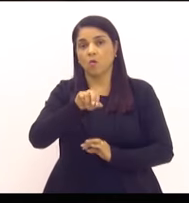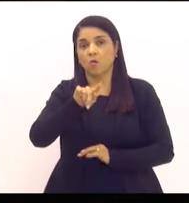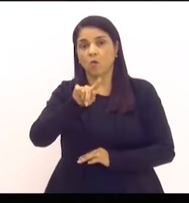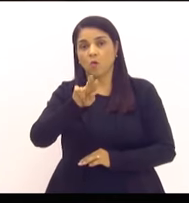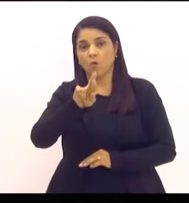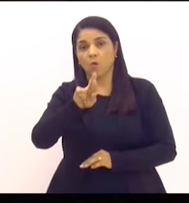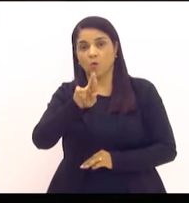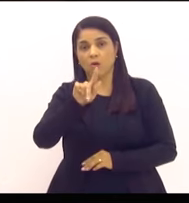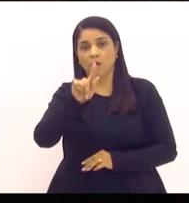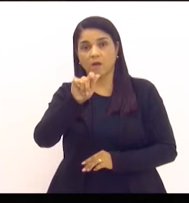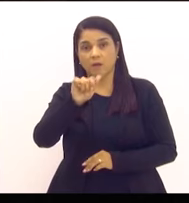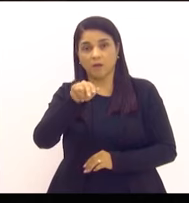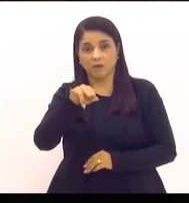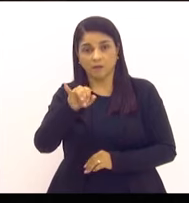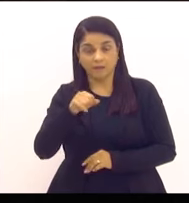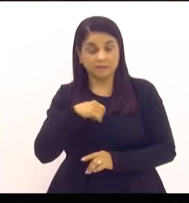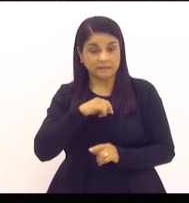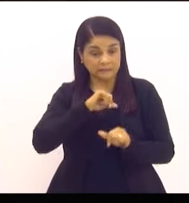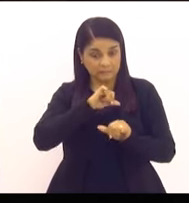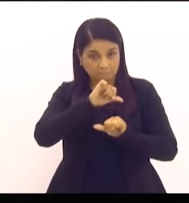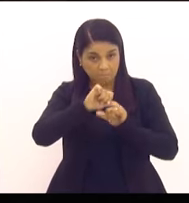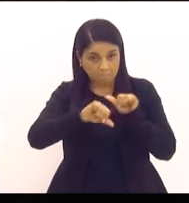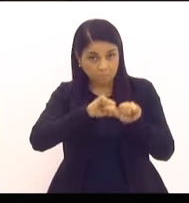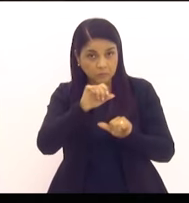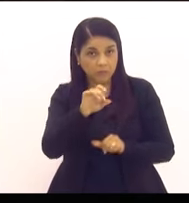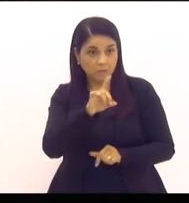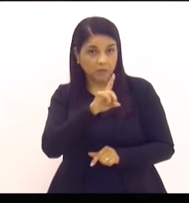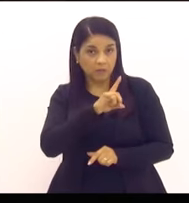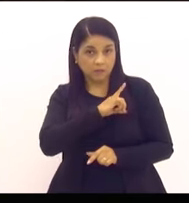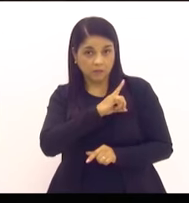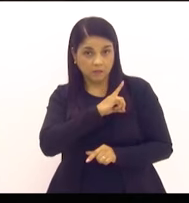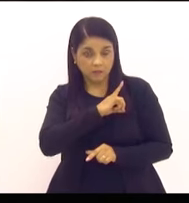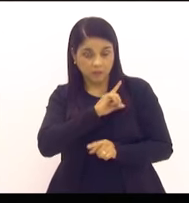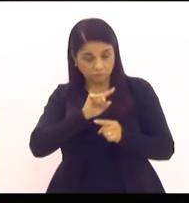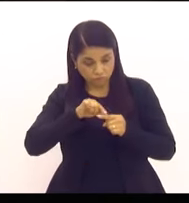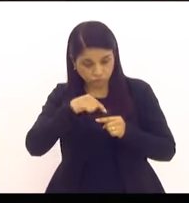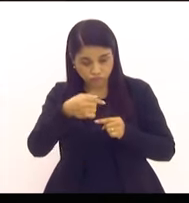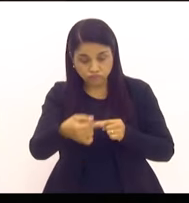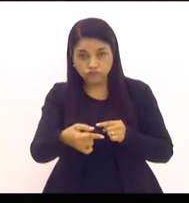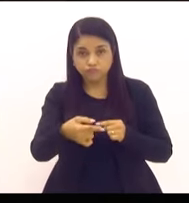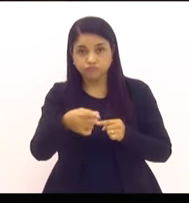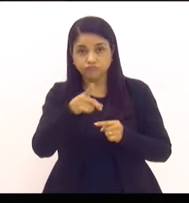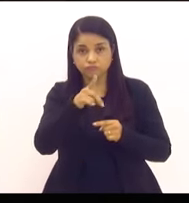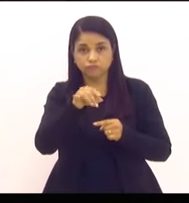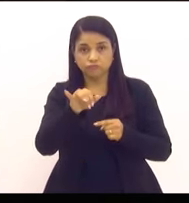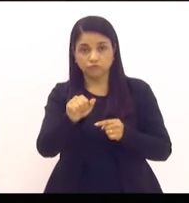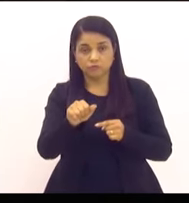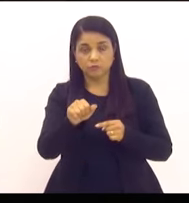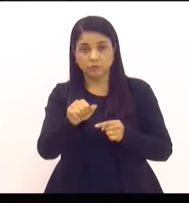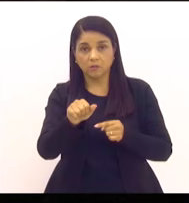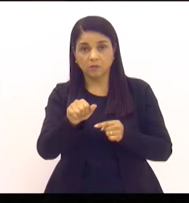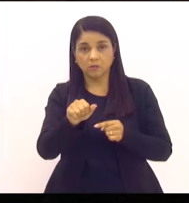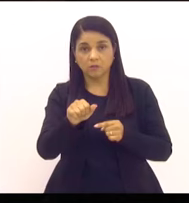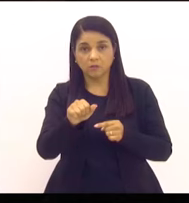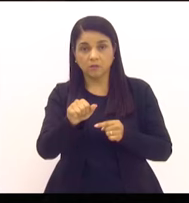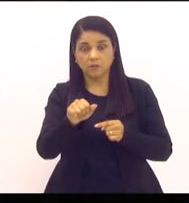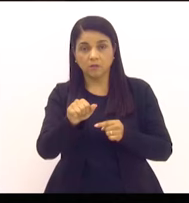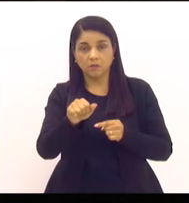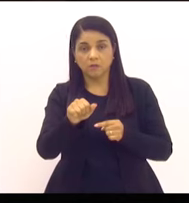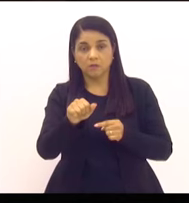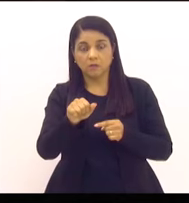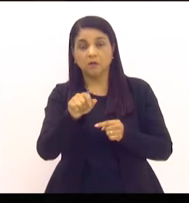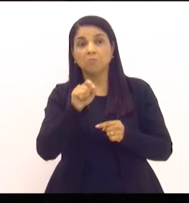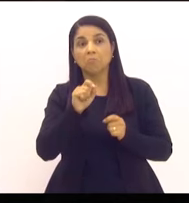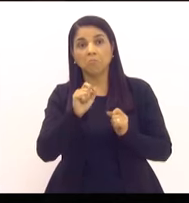ele passar para delegado, no dia seguinte, com esta mudança, ele poderá